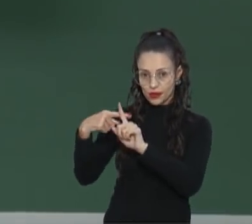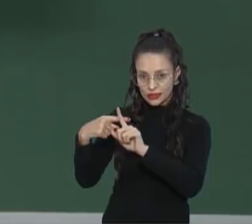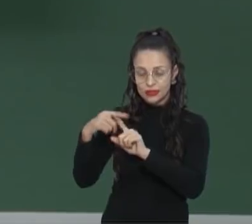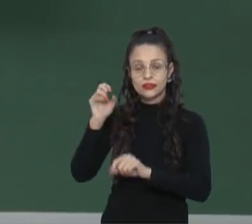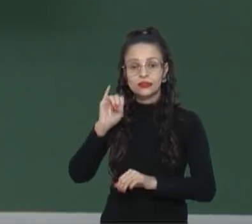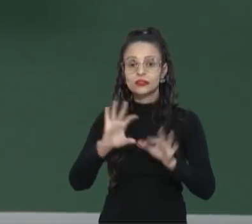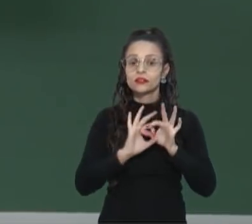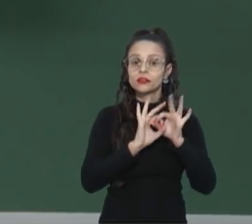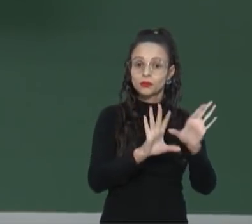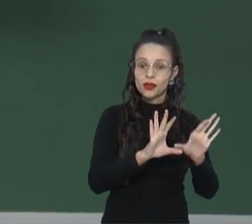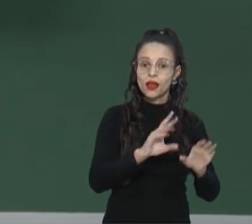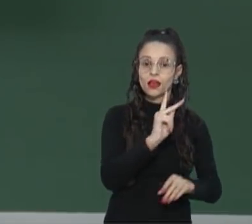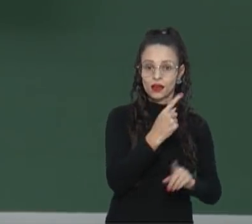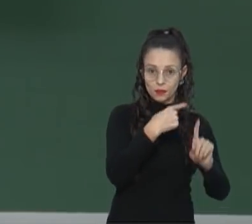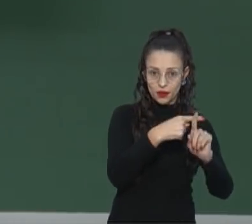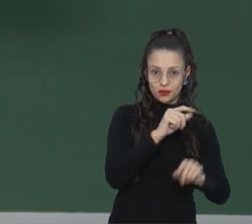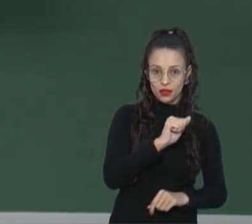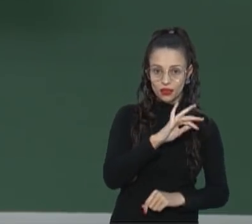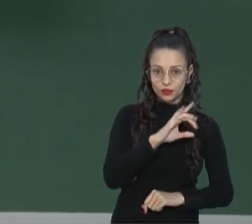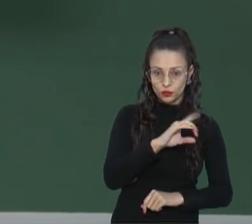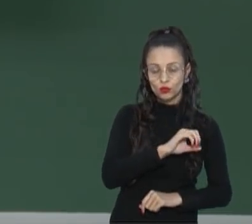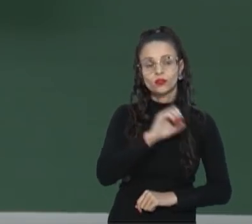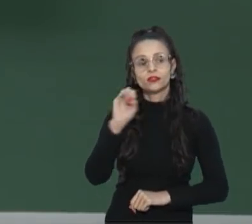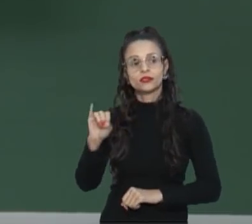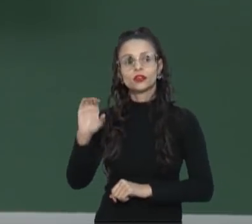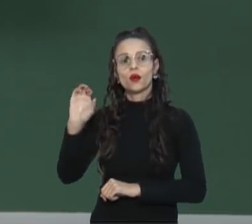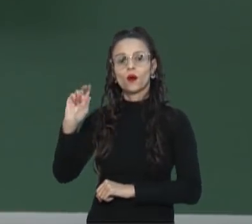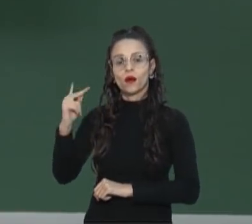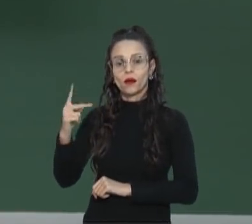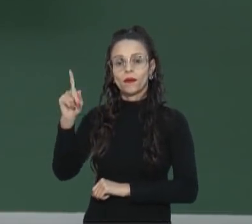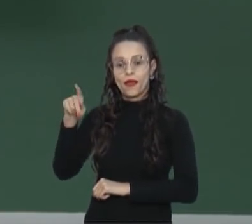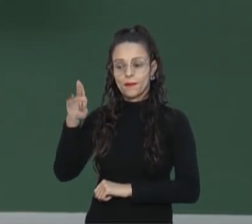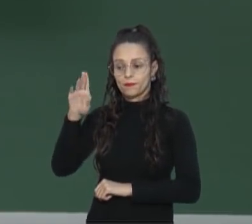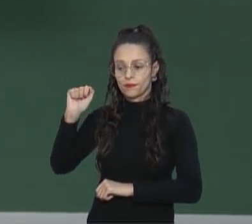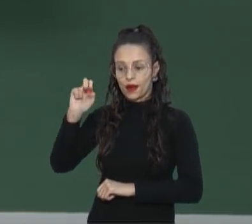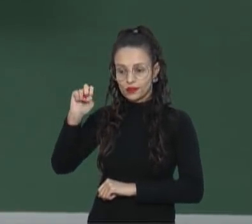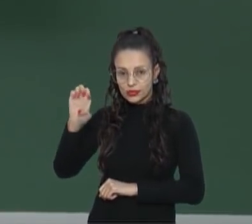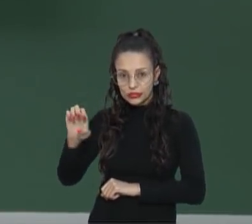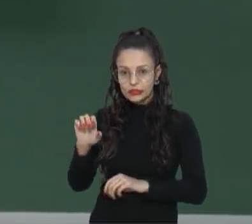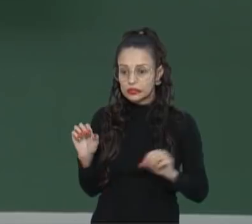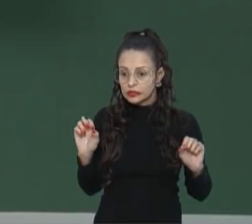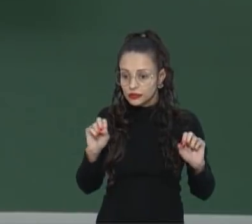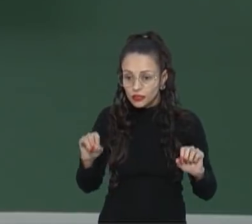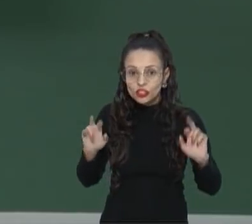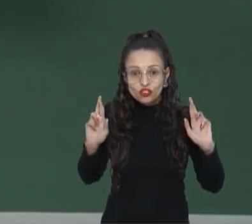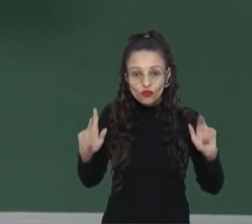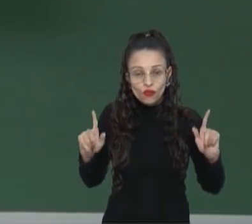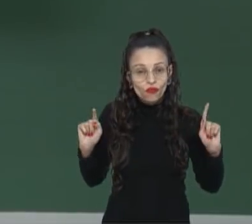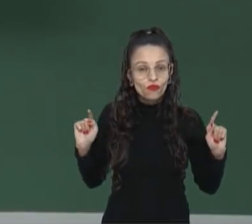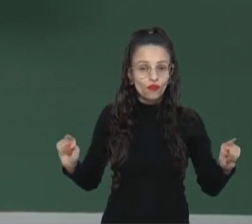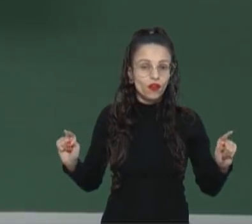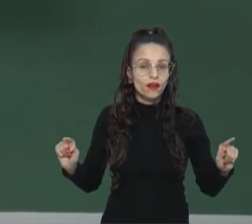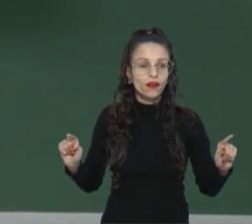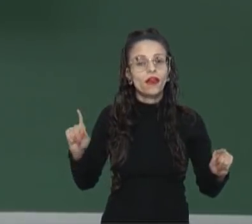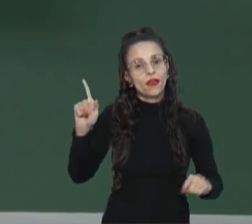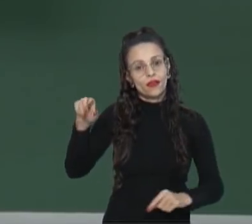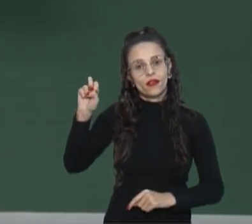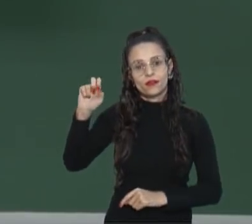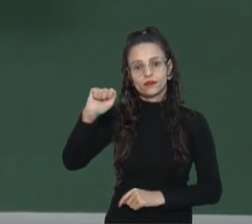Se liberar OH-, base. Se liberar qualquer coisa que não seja nem H+, nem OH-,